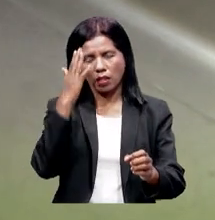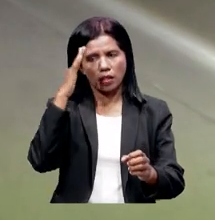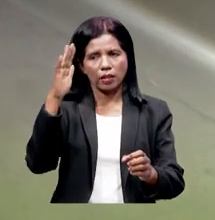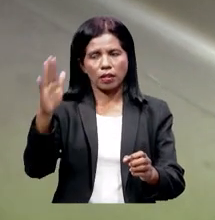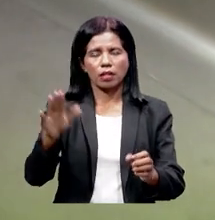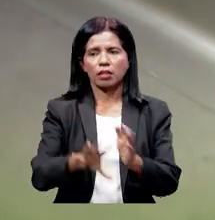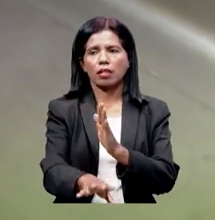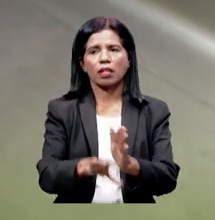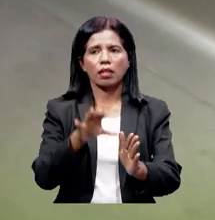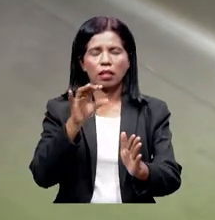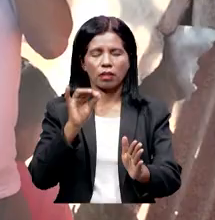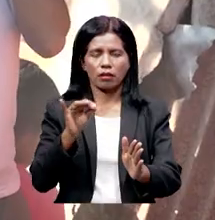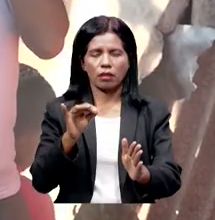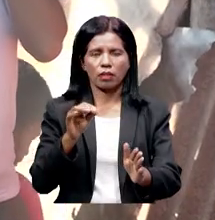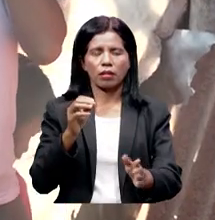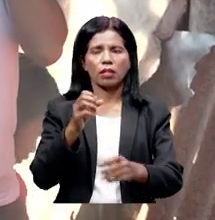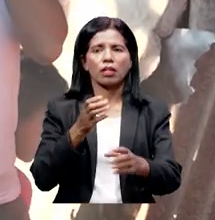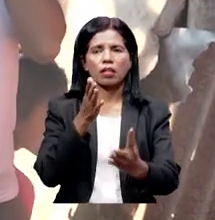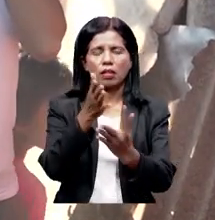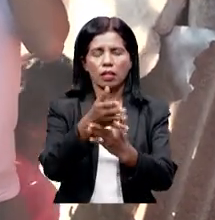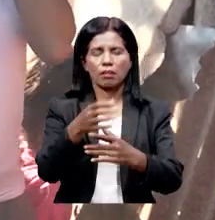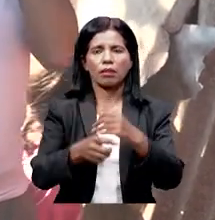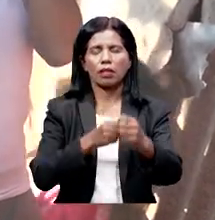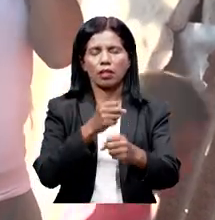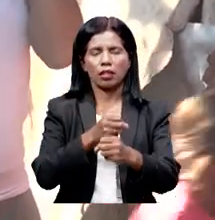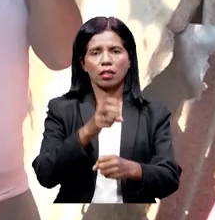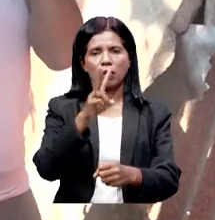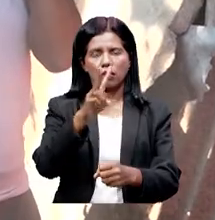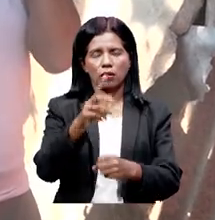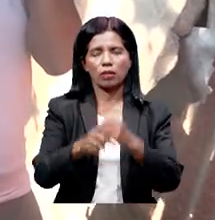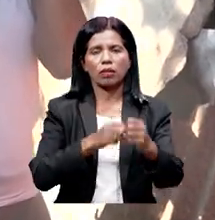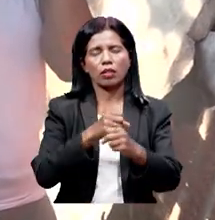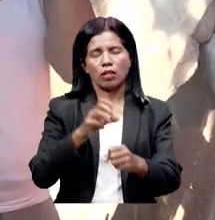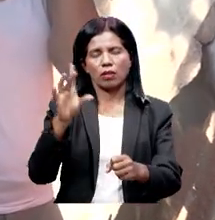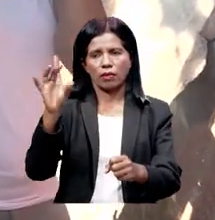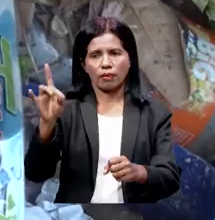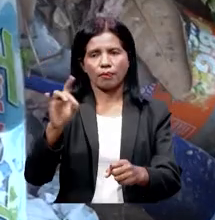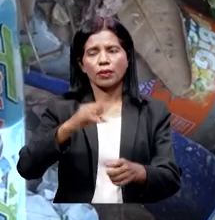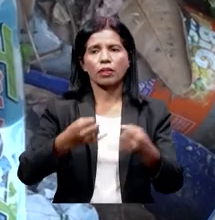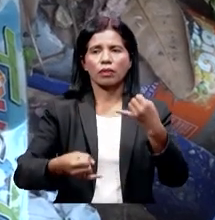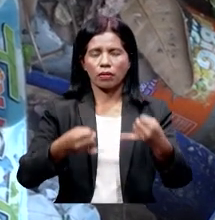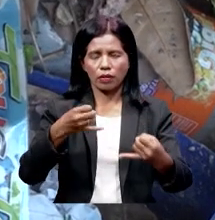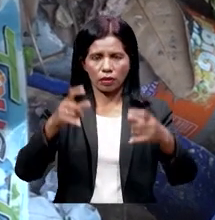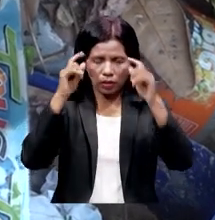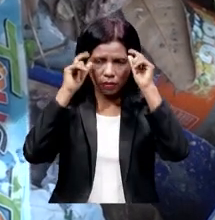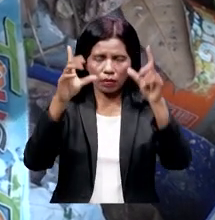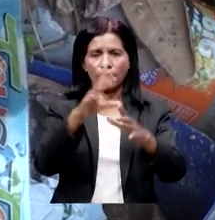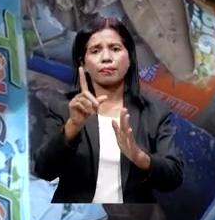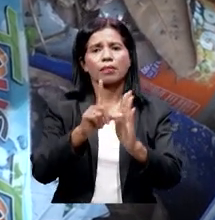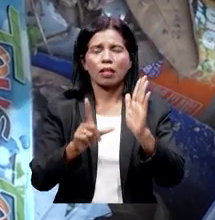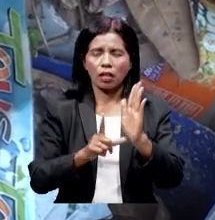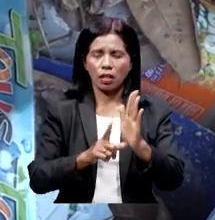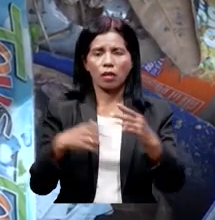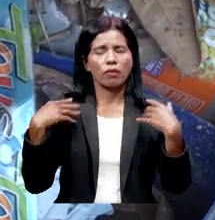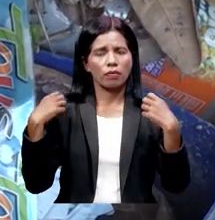se retam pena prisão tinan rua to tinan ualo. Jurista timoruan Sérgio Quintas Ateten, lei Código Penal Forte